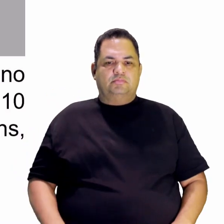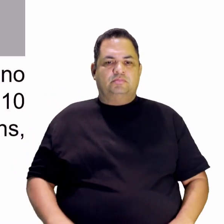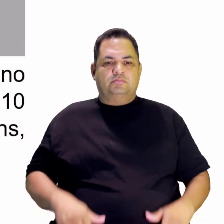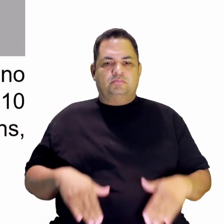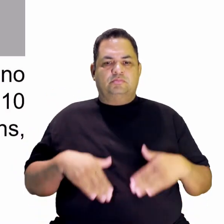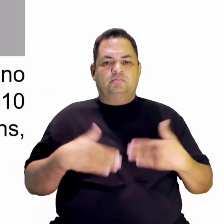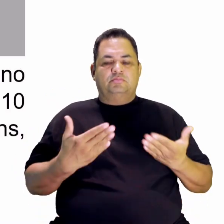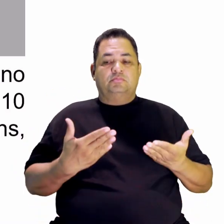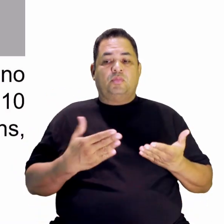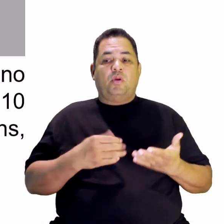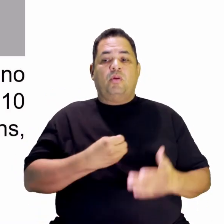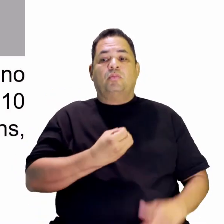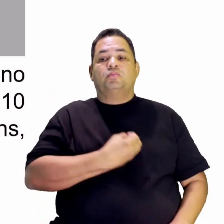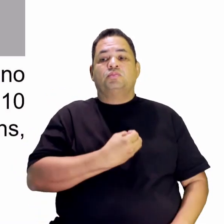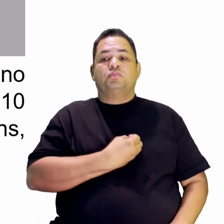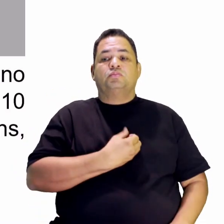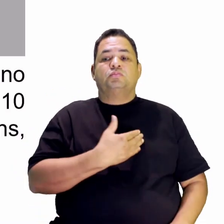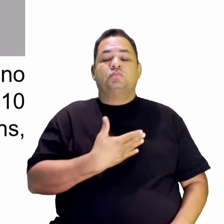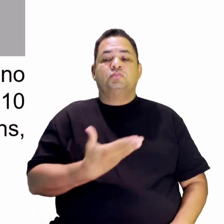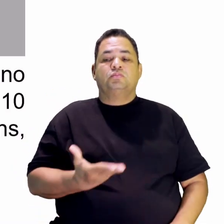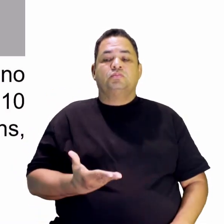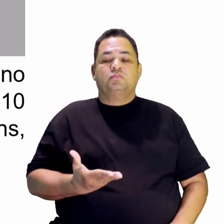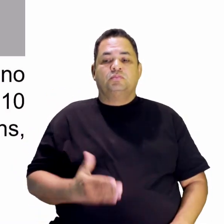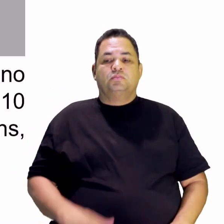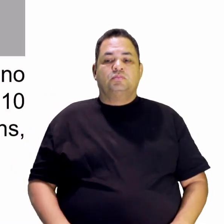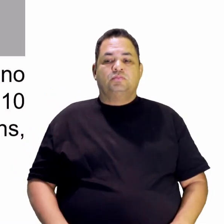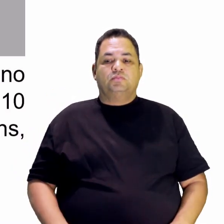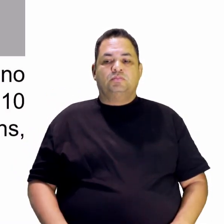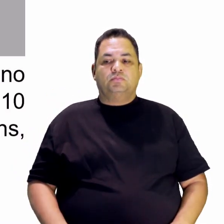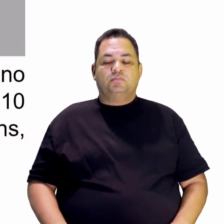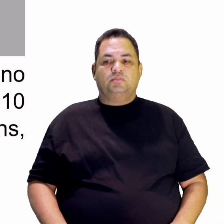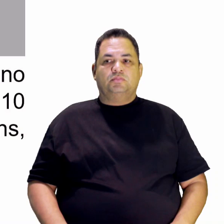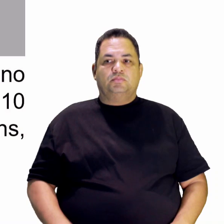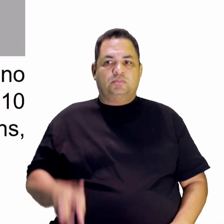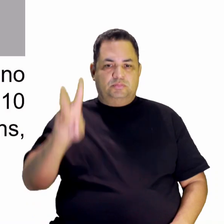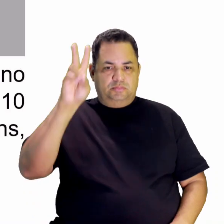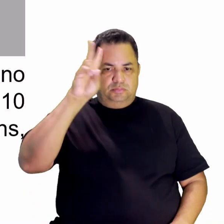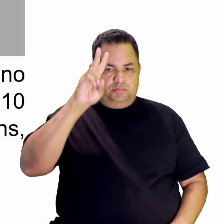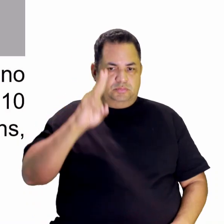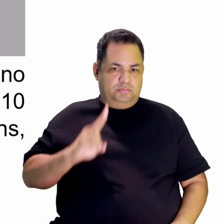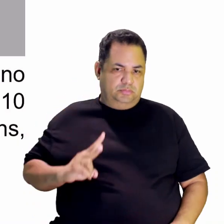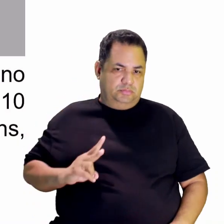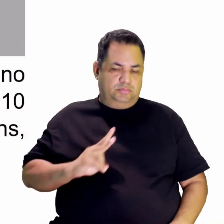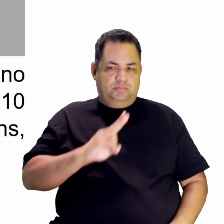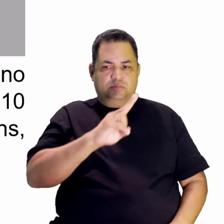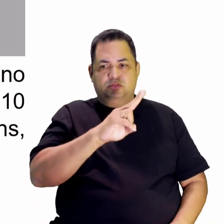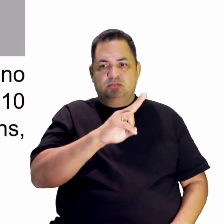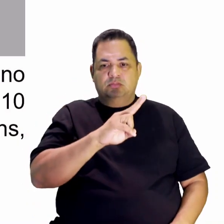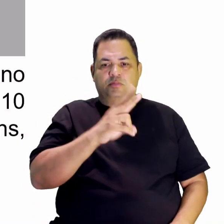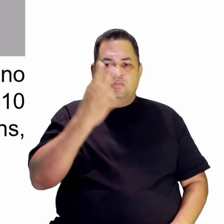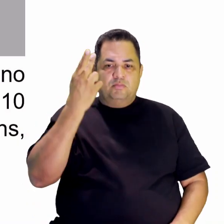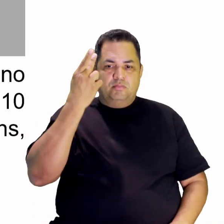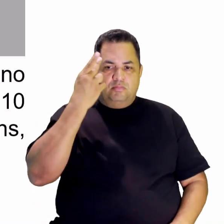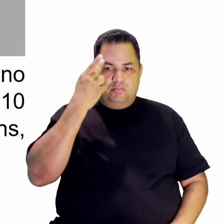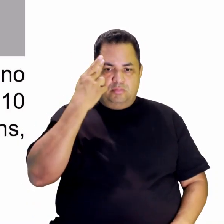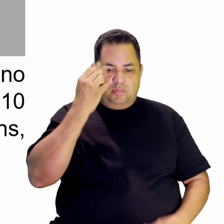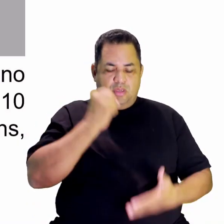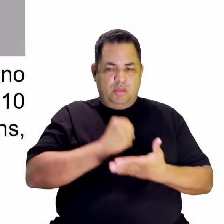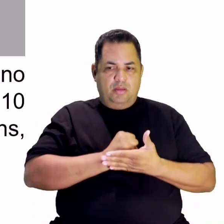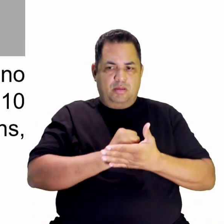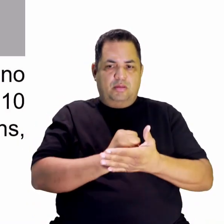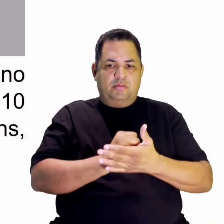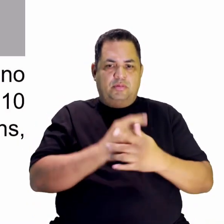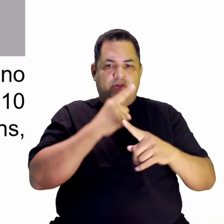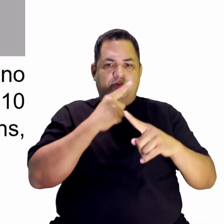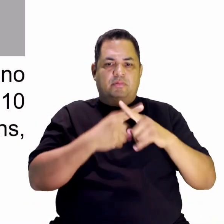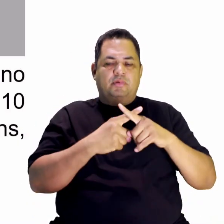quanto? Lembra que quando nós trabalhamos força de atrito, ela é a força, né, normal de apoio vezes